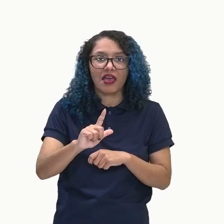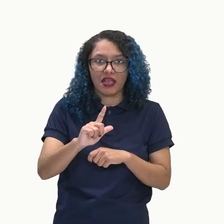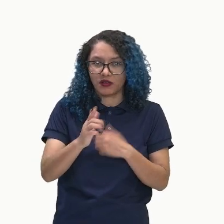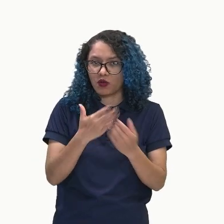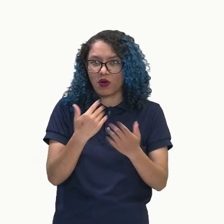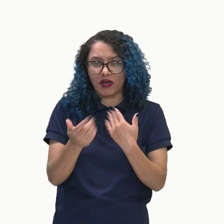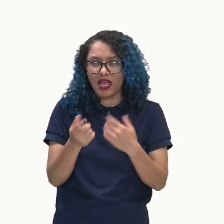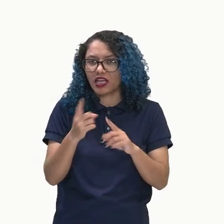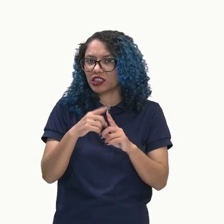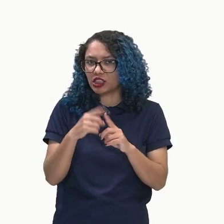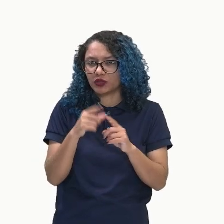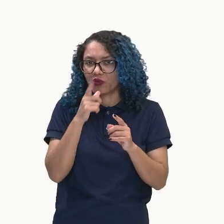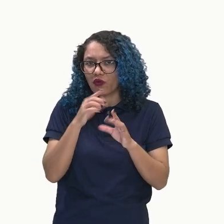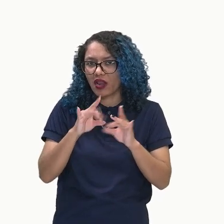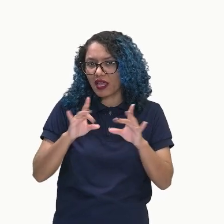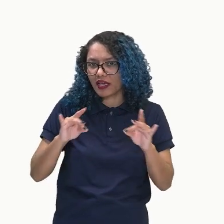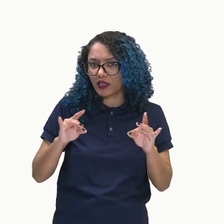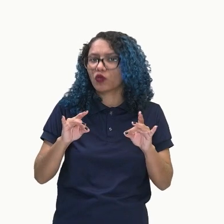líquido.